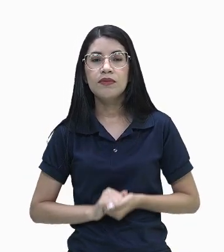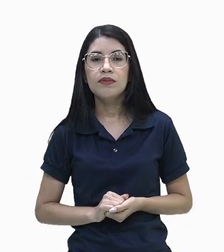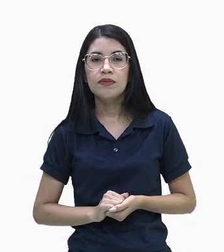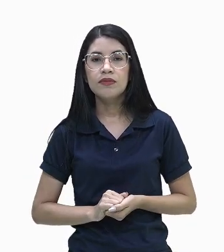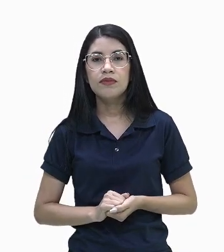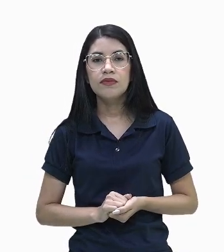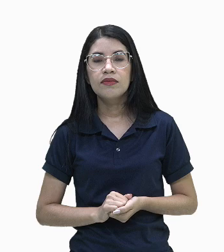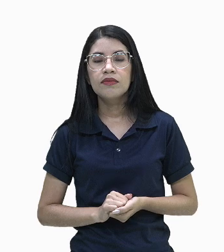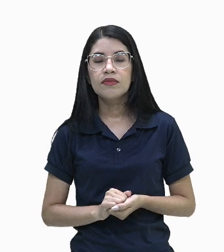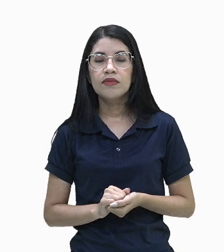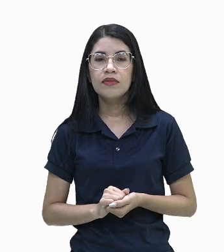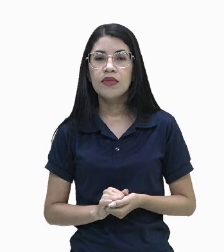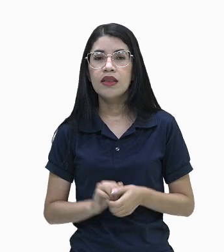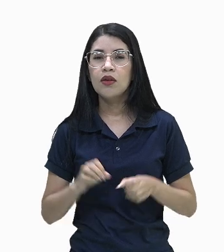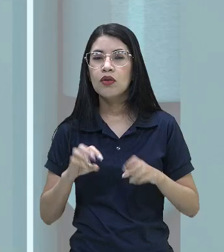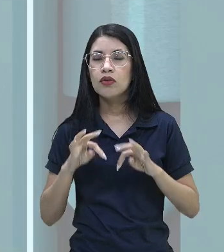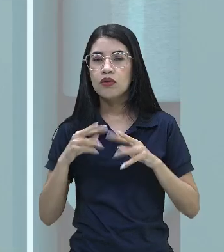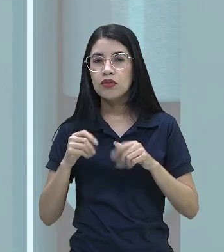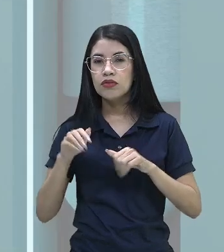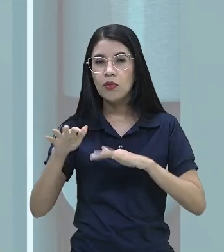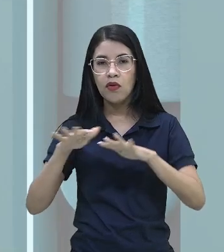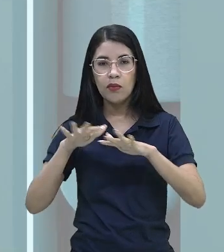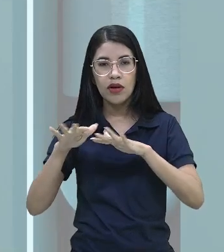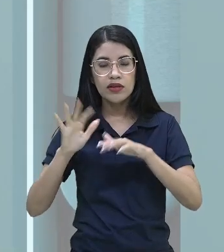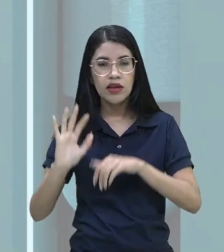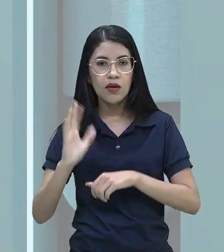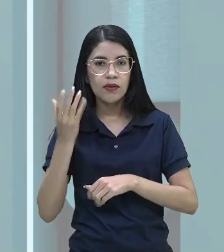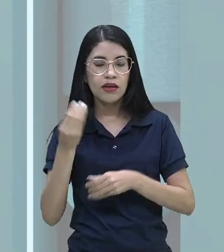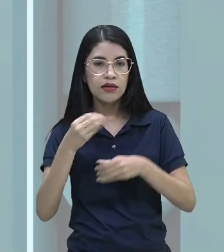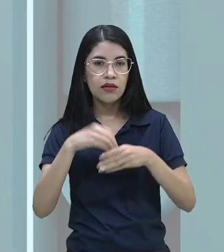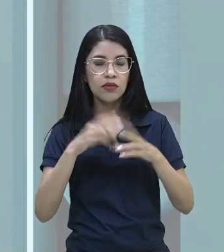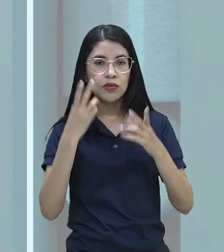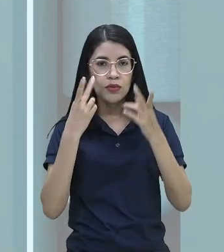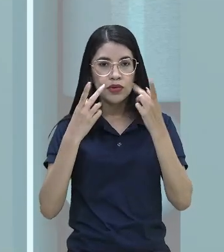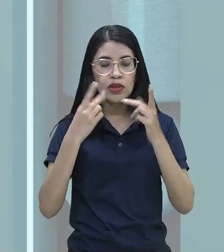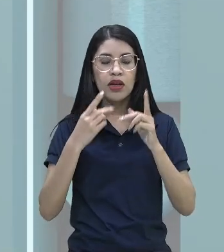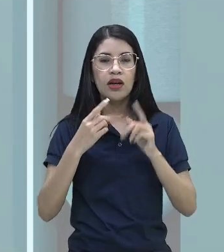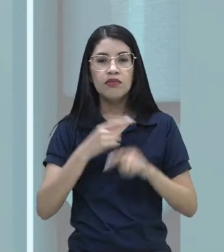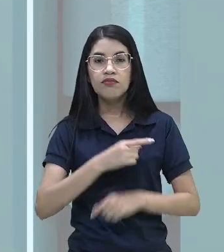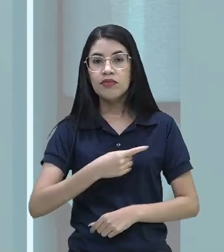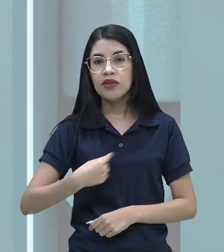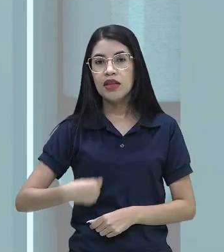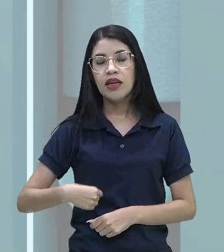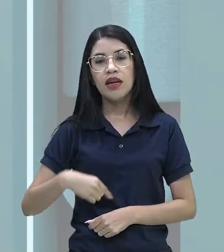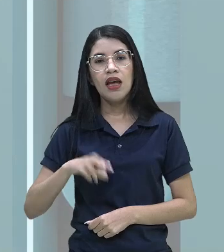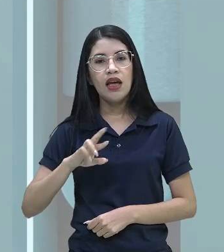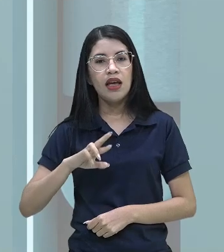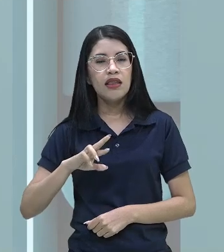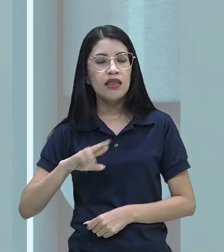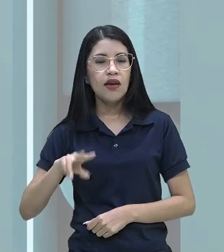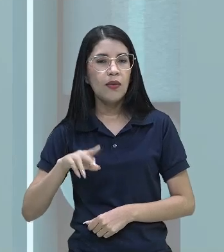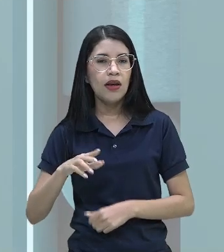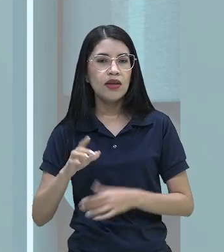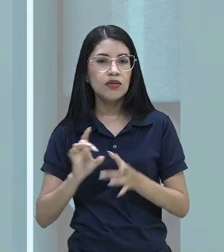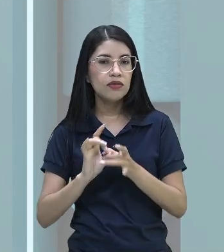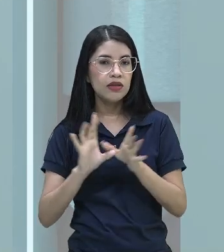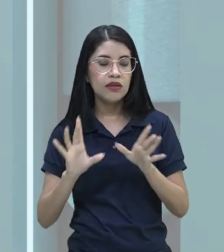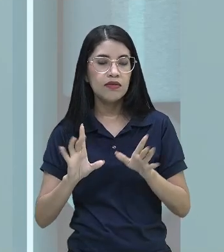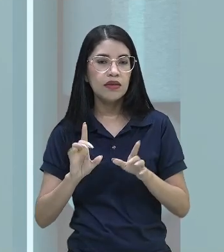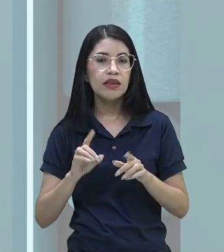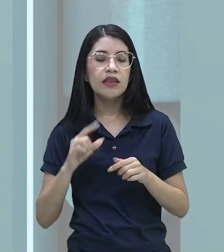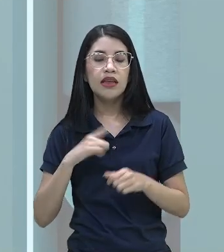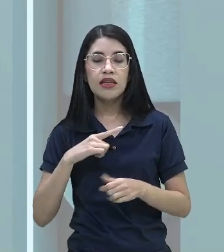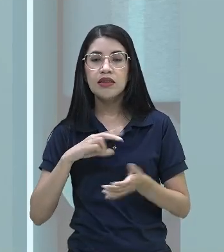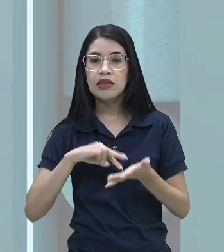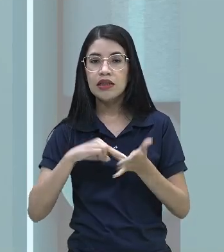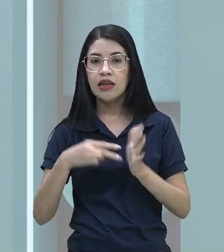específico. Então, todos os movimentos que vão acontecer nesse teatro, ele não vai acontecer aleatório, ele vai ter um significado